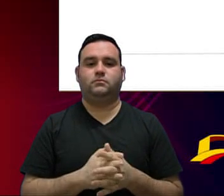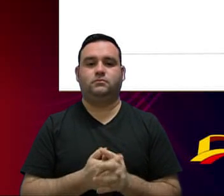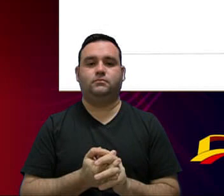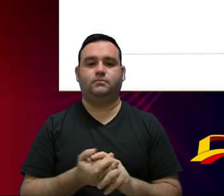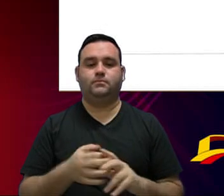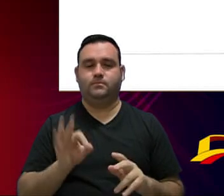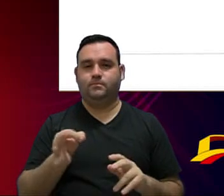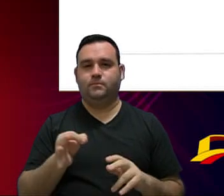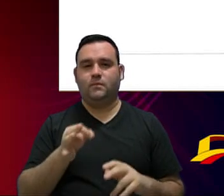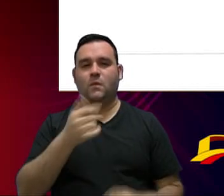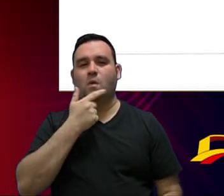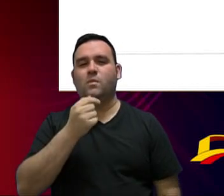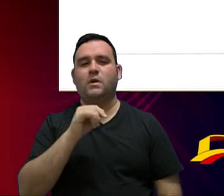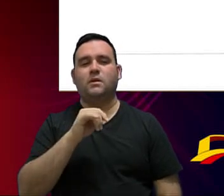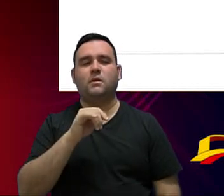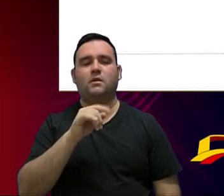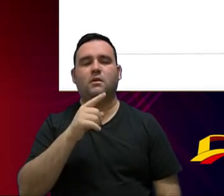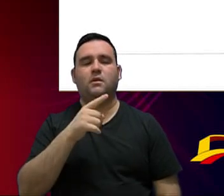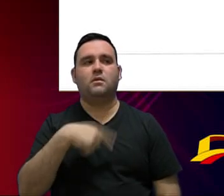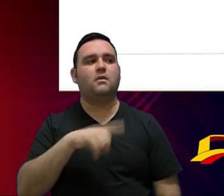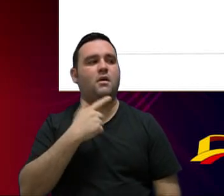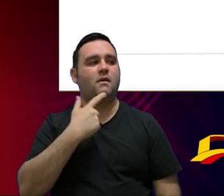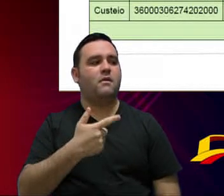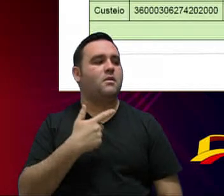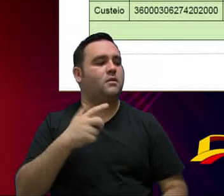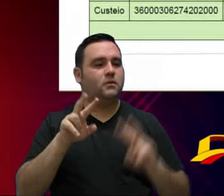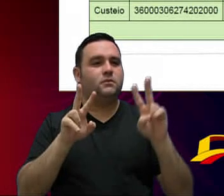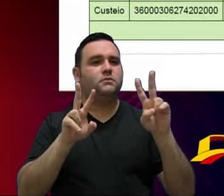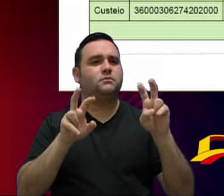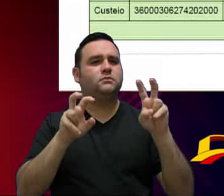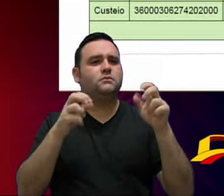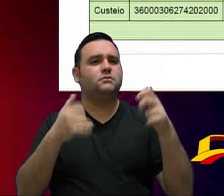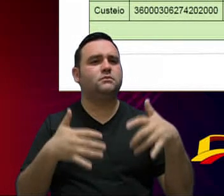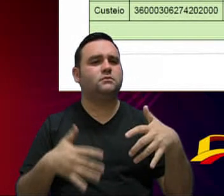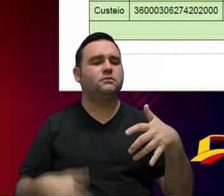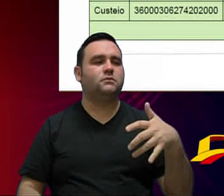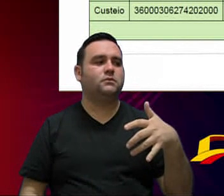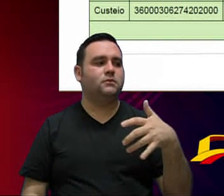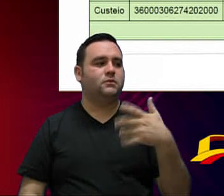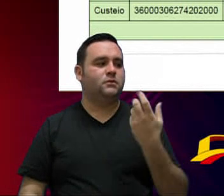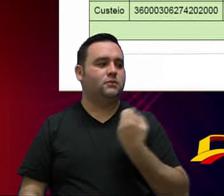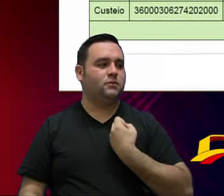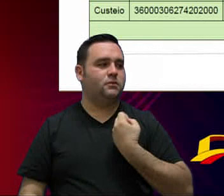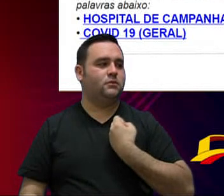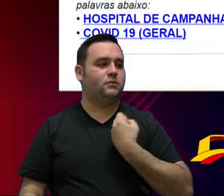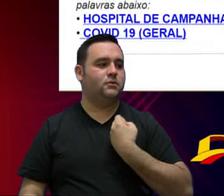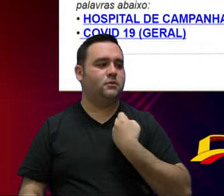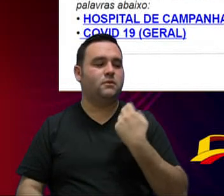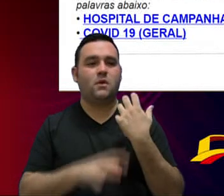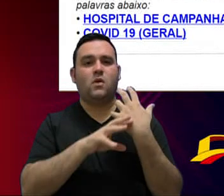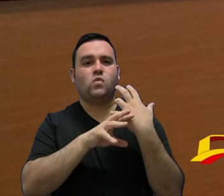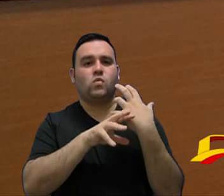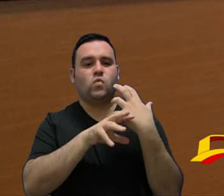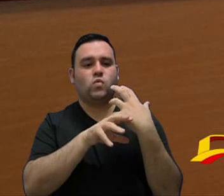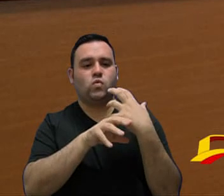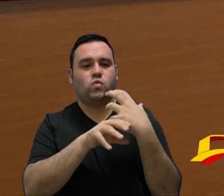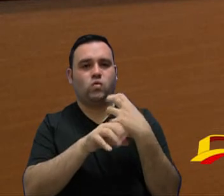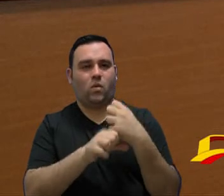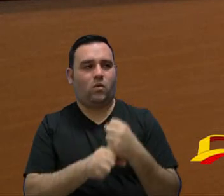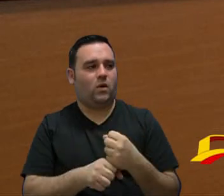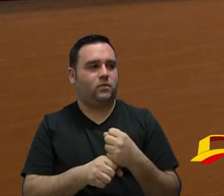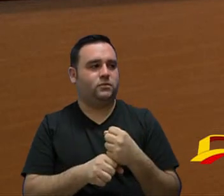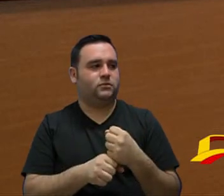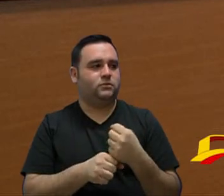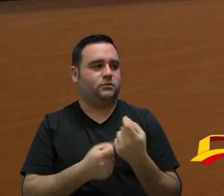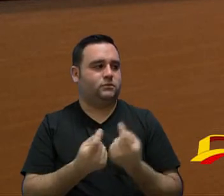o jefferson é nós estávamos no e nua na soma do recursos está